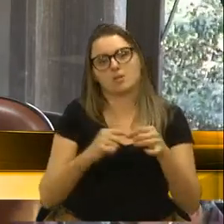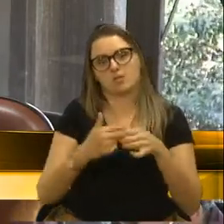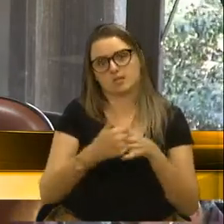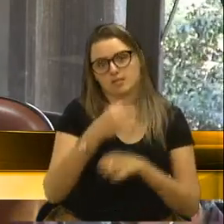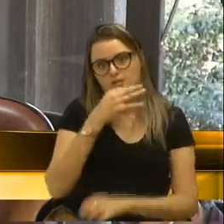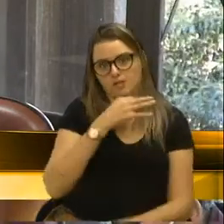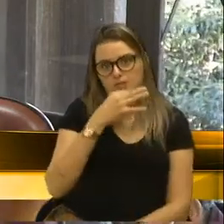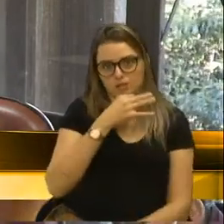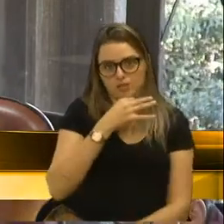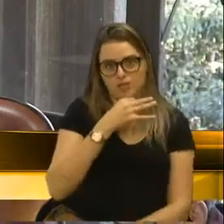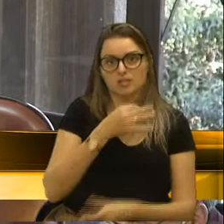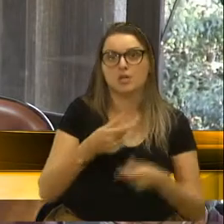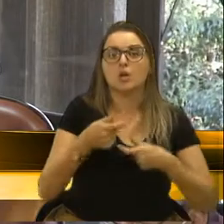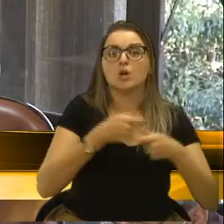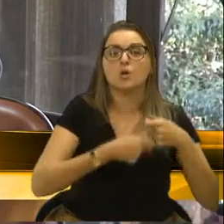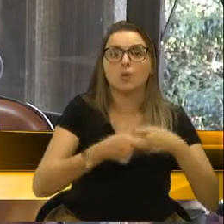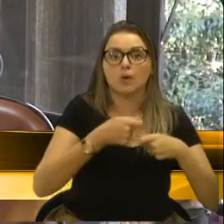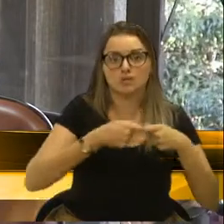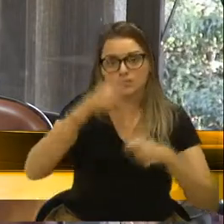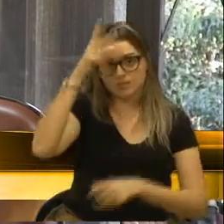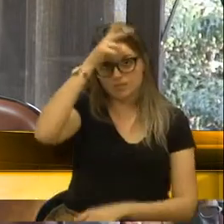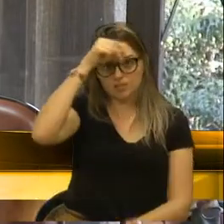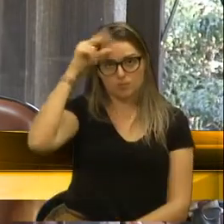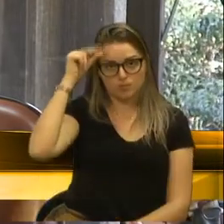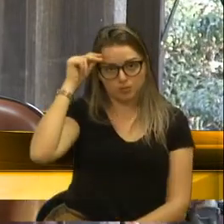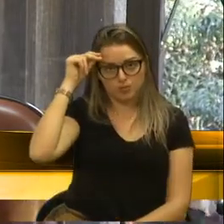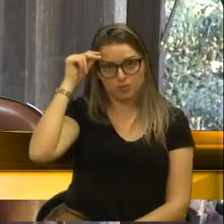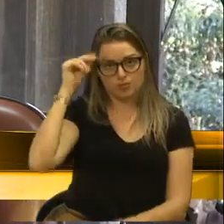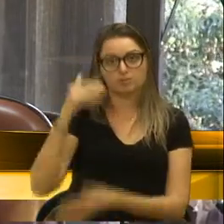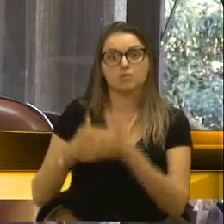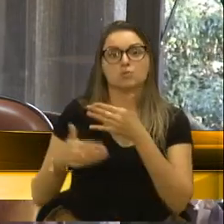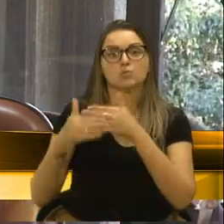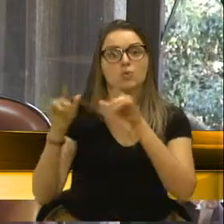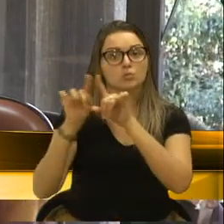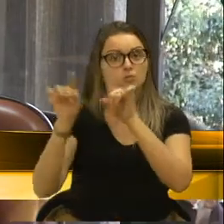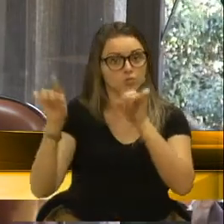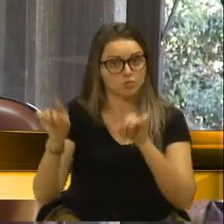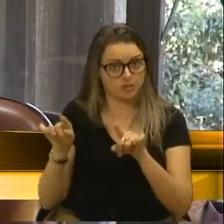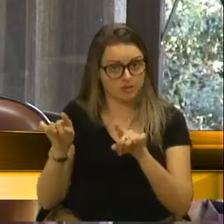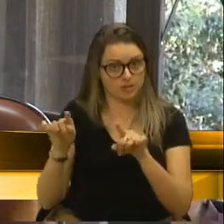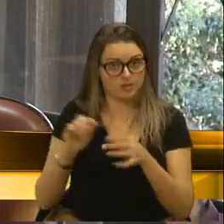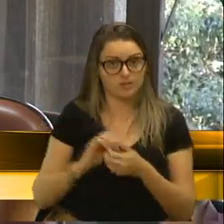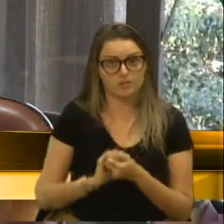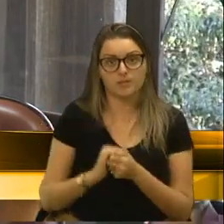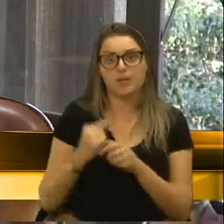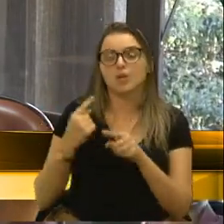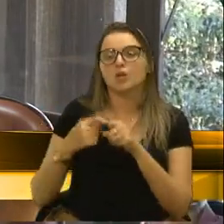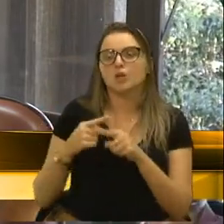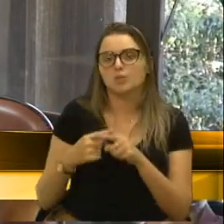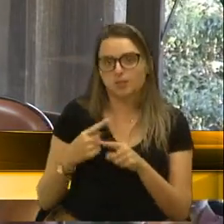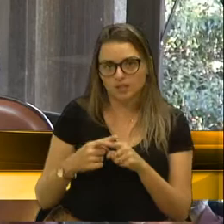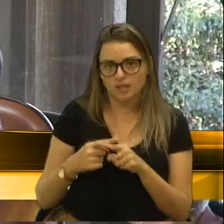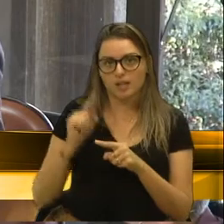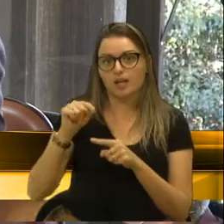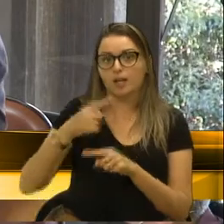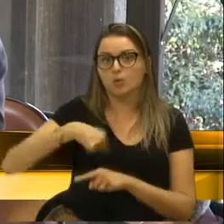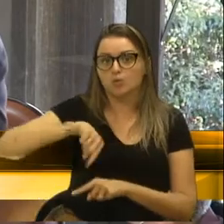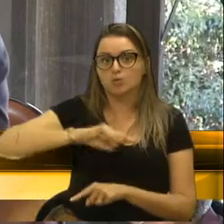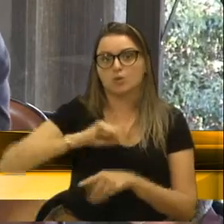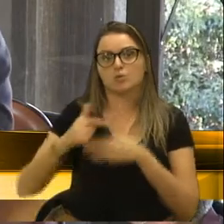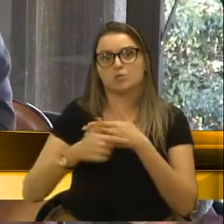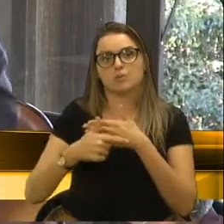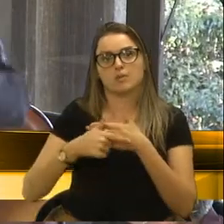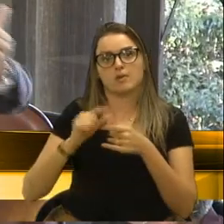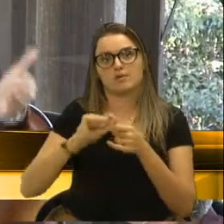Sul, com a administração pública, com o nosso erário, né? Porque uma das nossas funções é